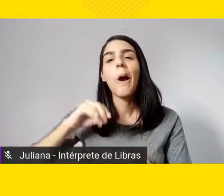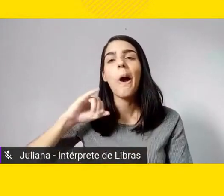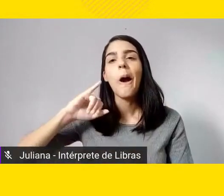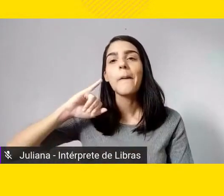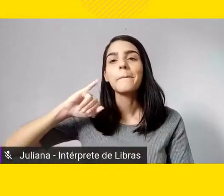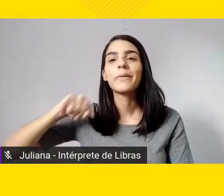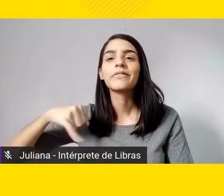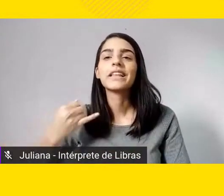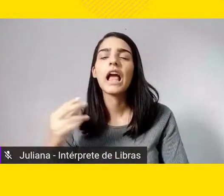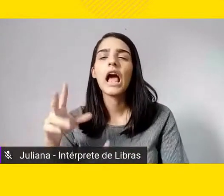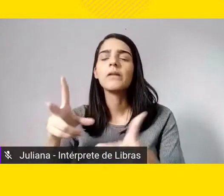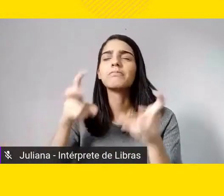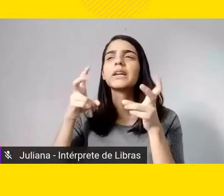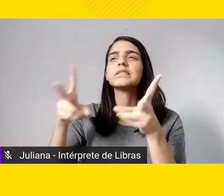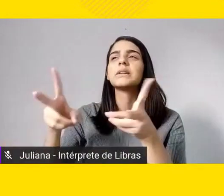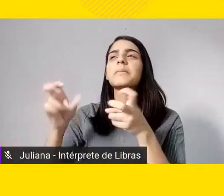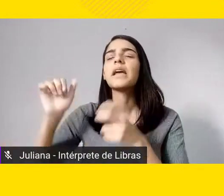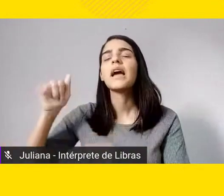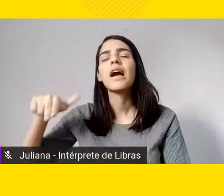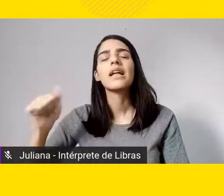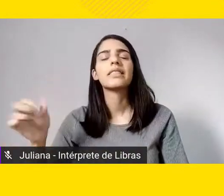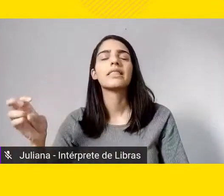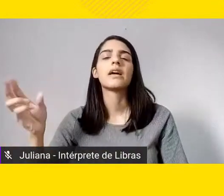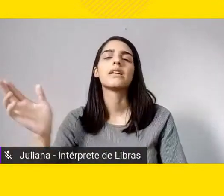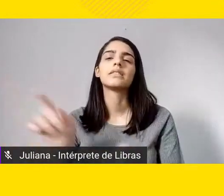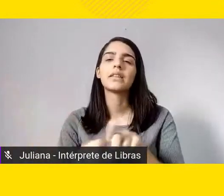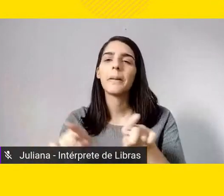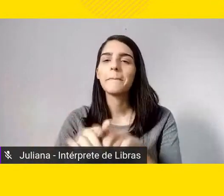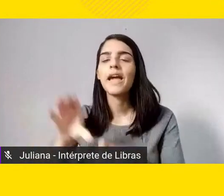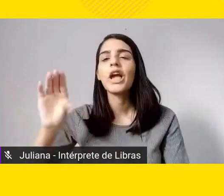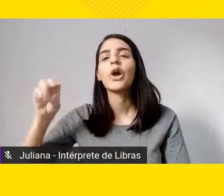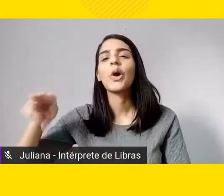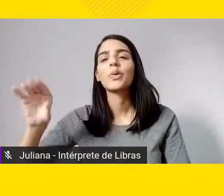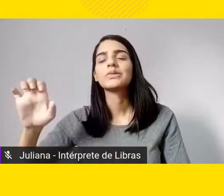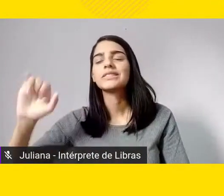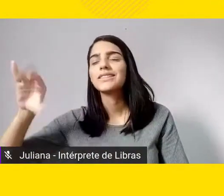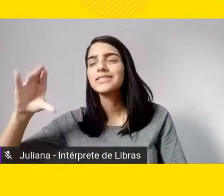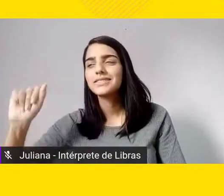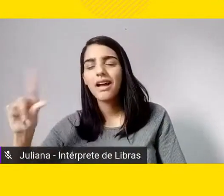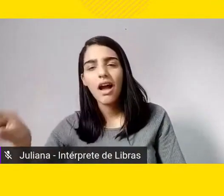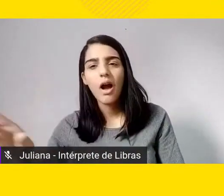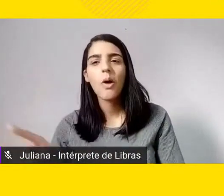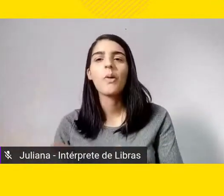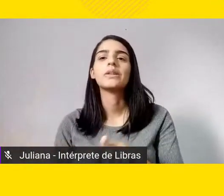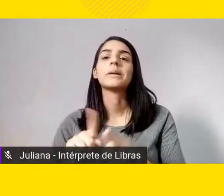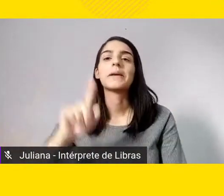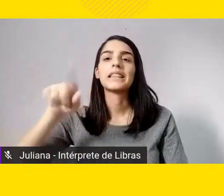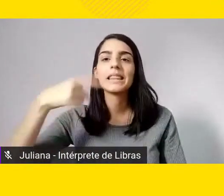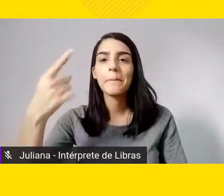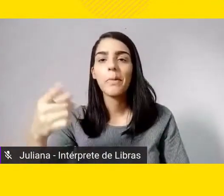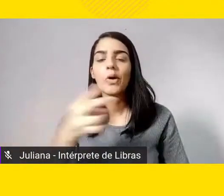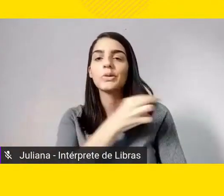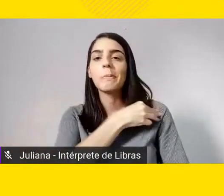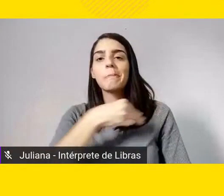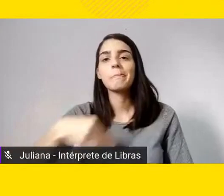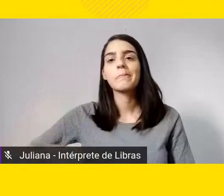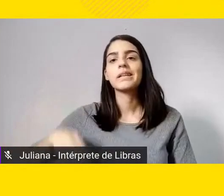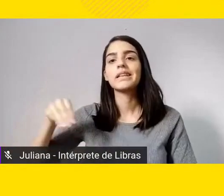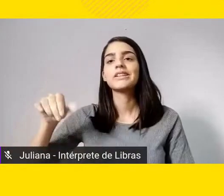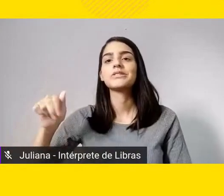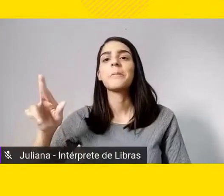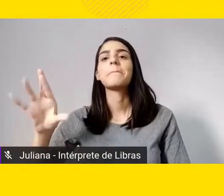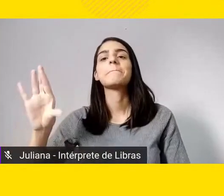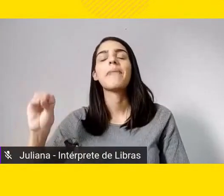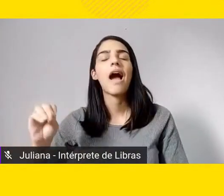Maria Machado, da Conceição Evaristo e daqui a pouco do ministro Marco Antônio